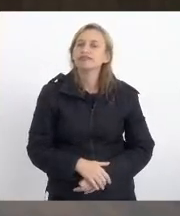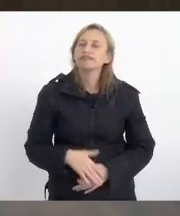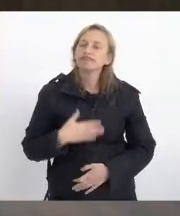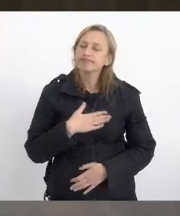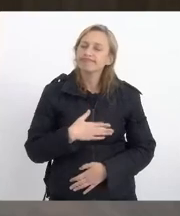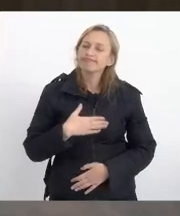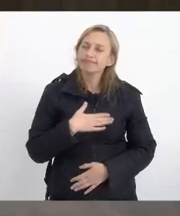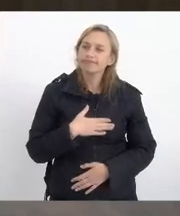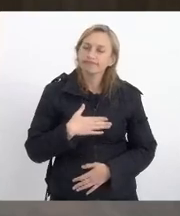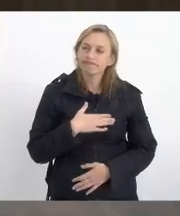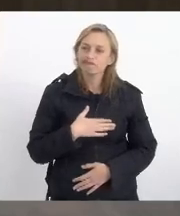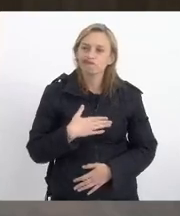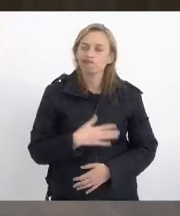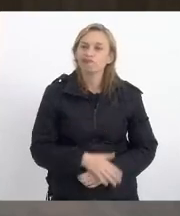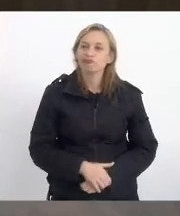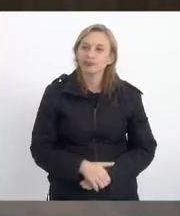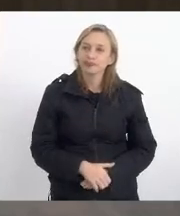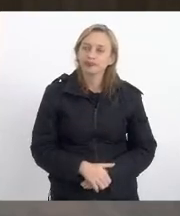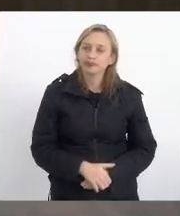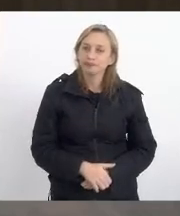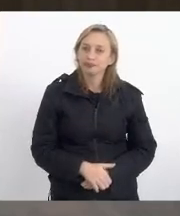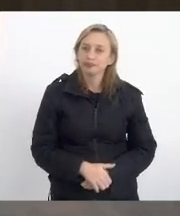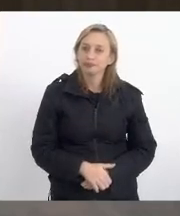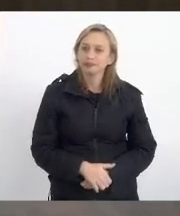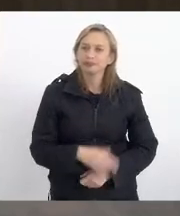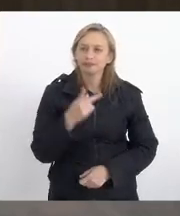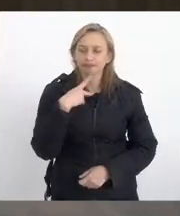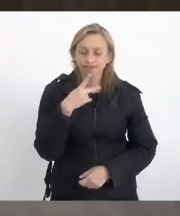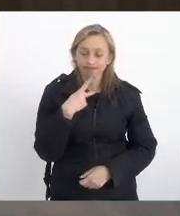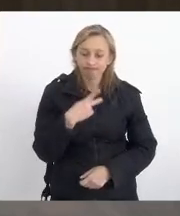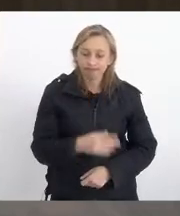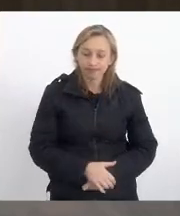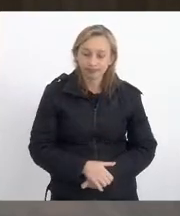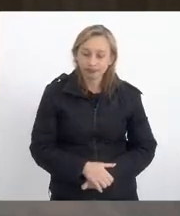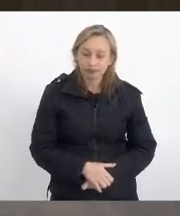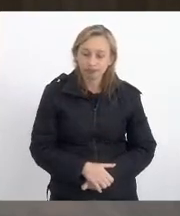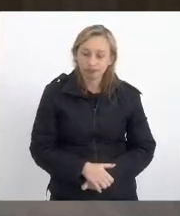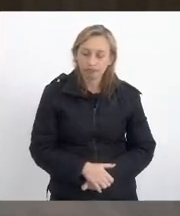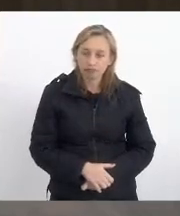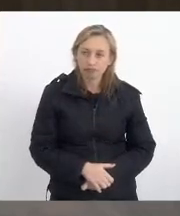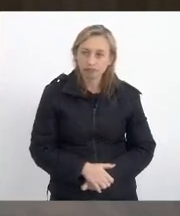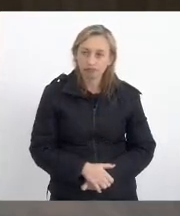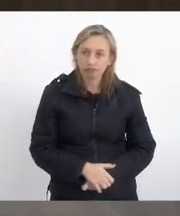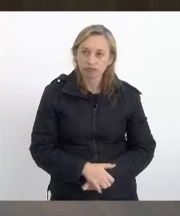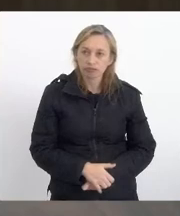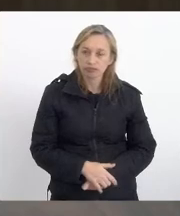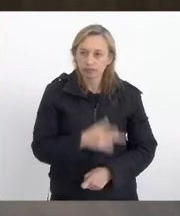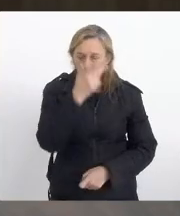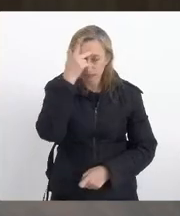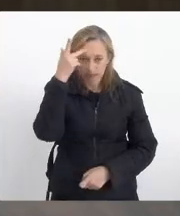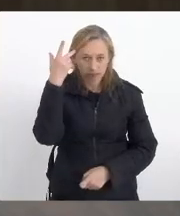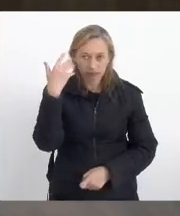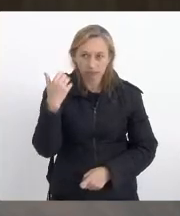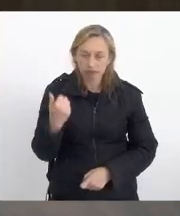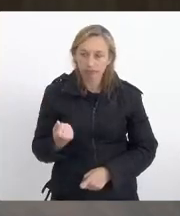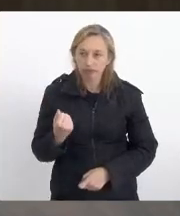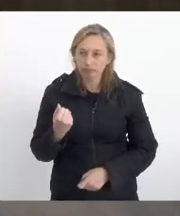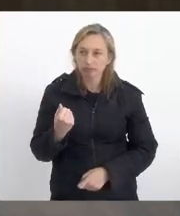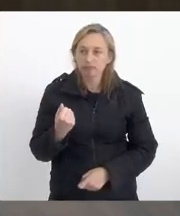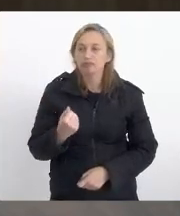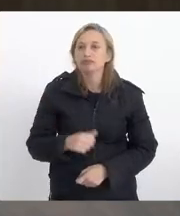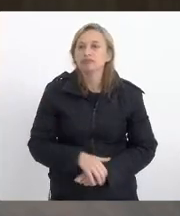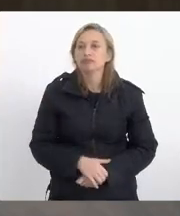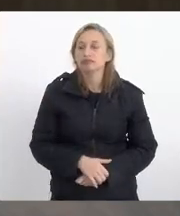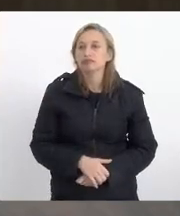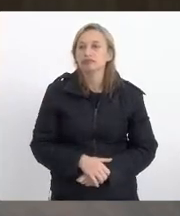Gostaria de falar, na minha fala, a respeito das pensionistas,